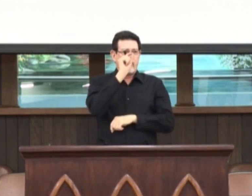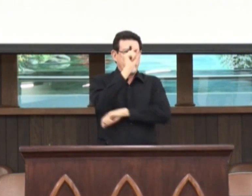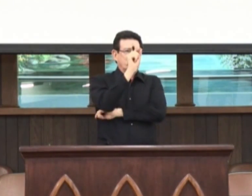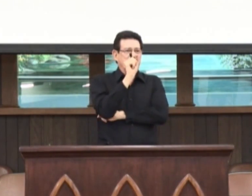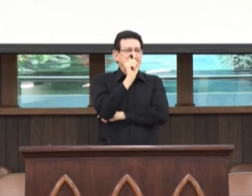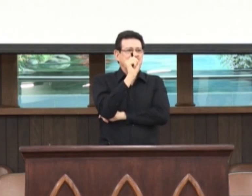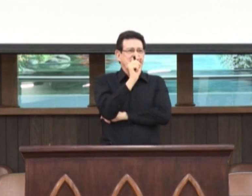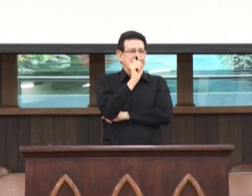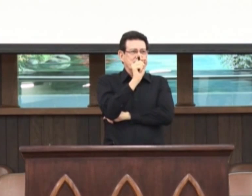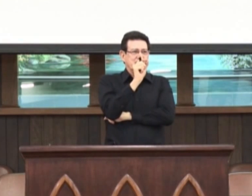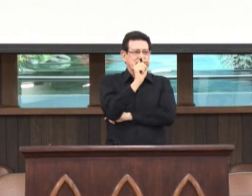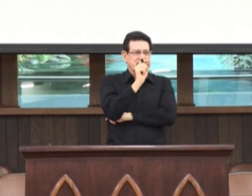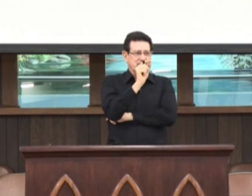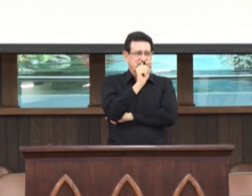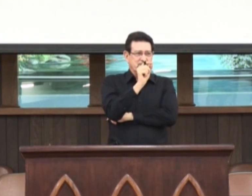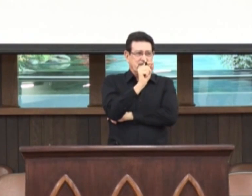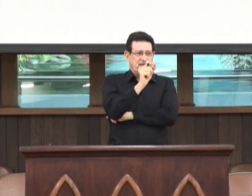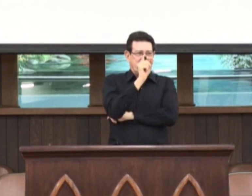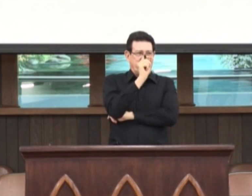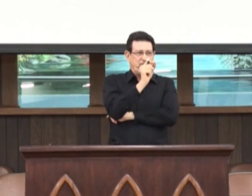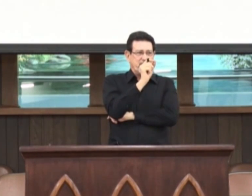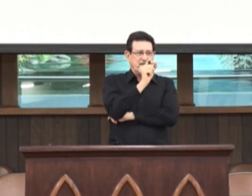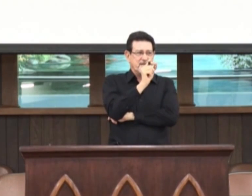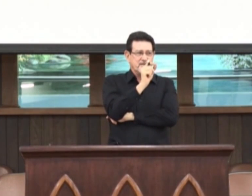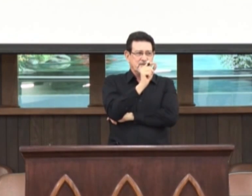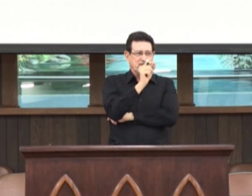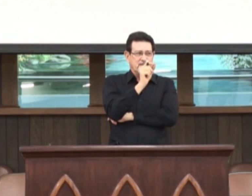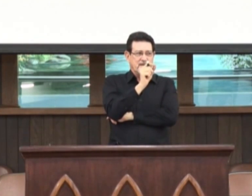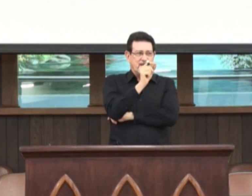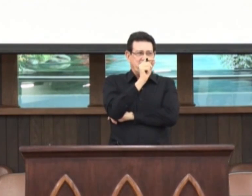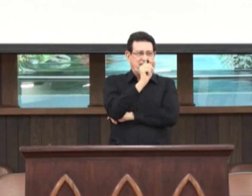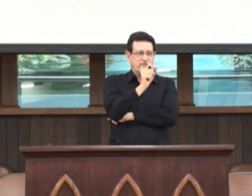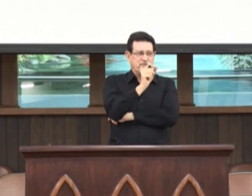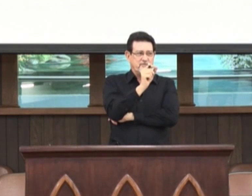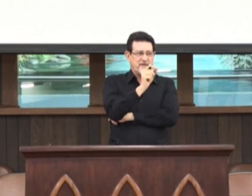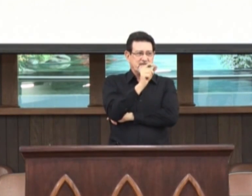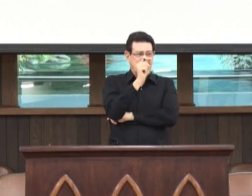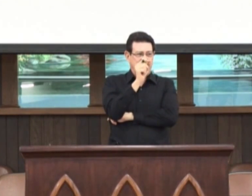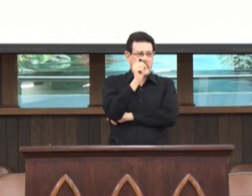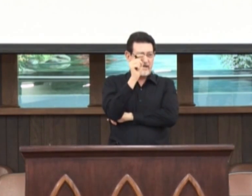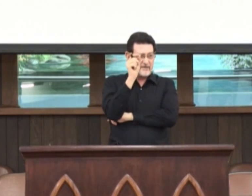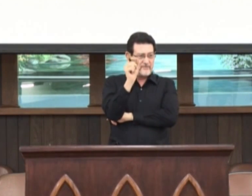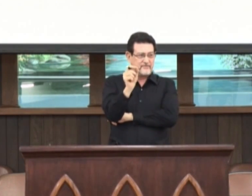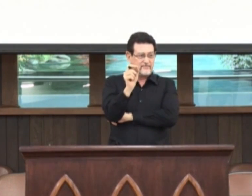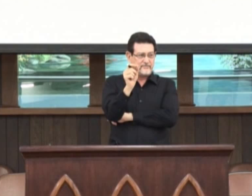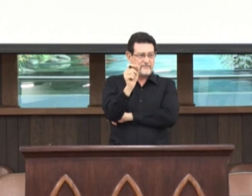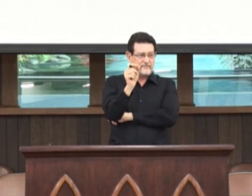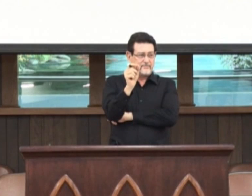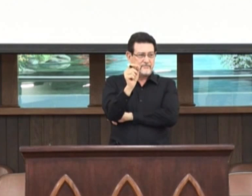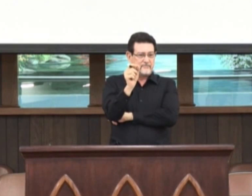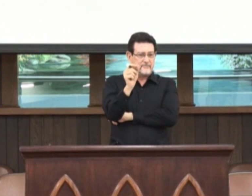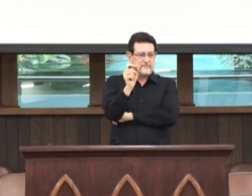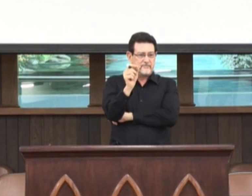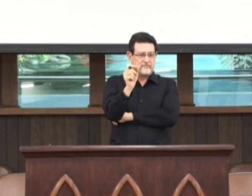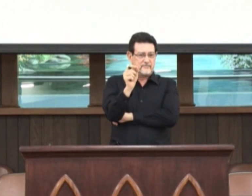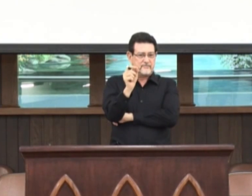Quando ele completou 20 anos, ele foi levado para ser enforcado.